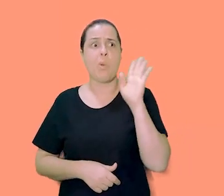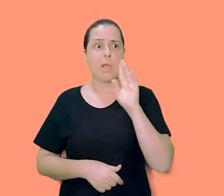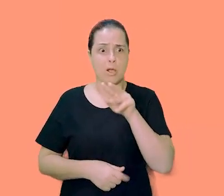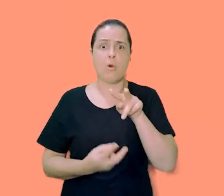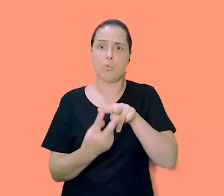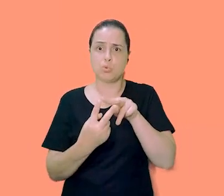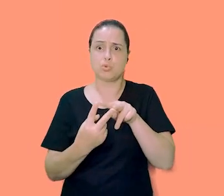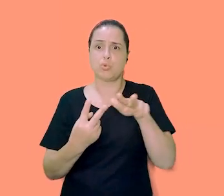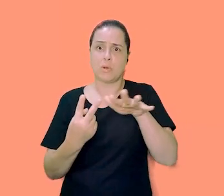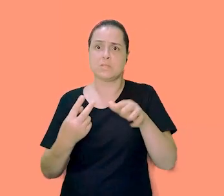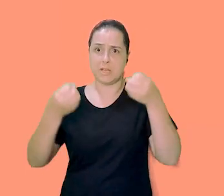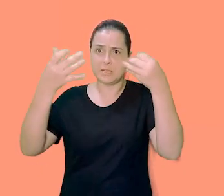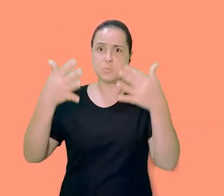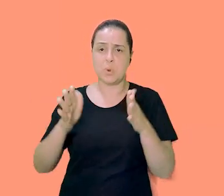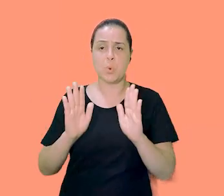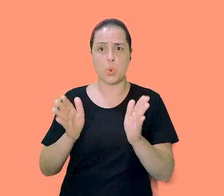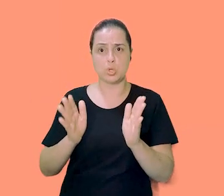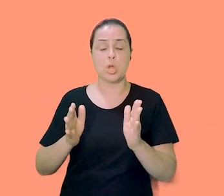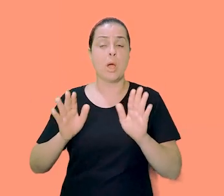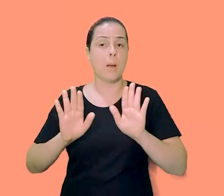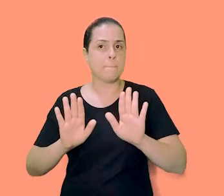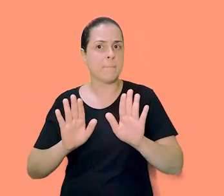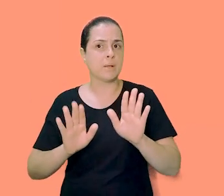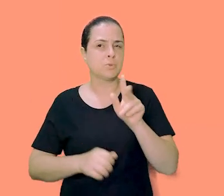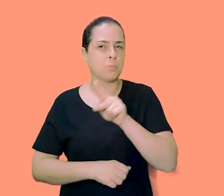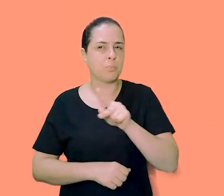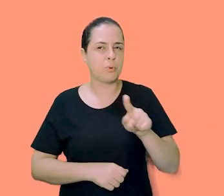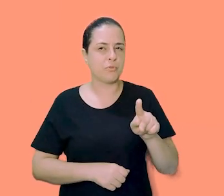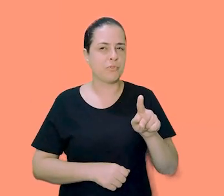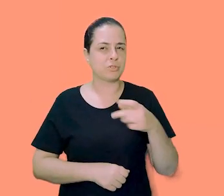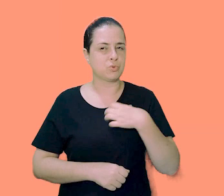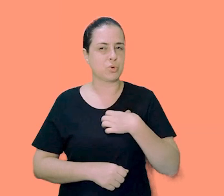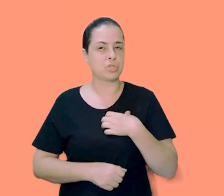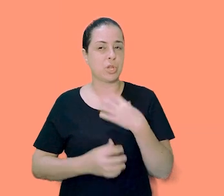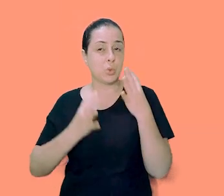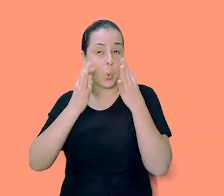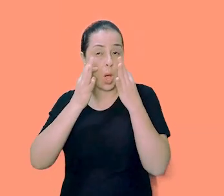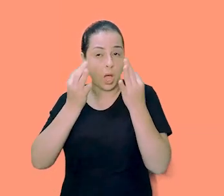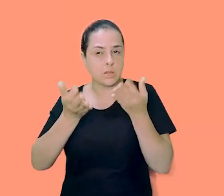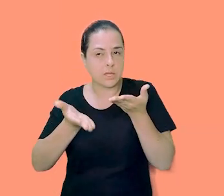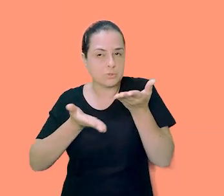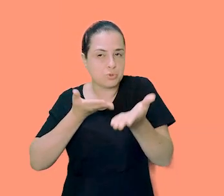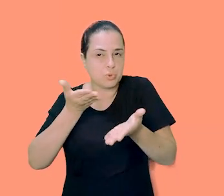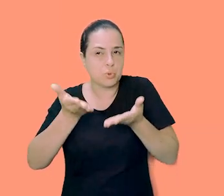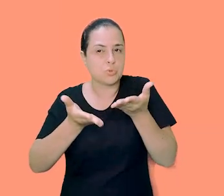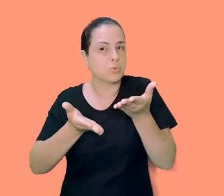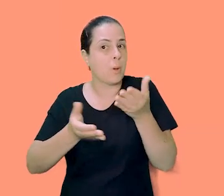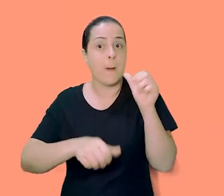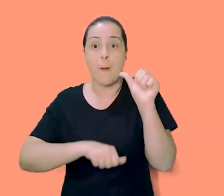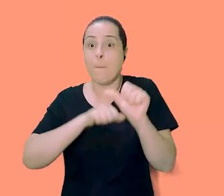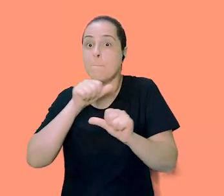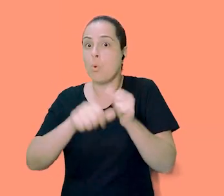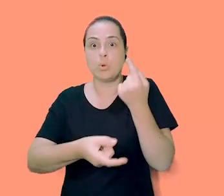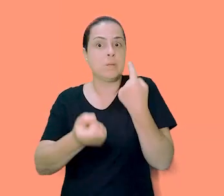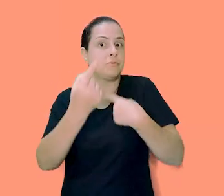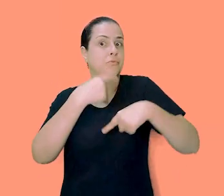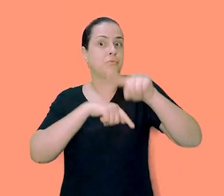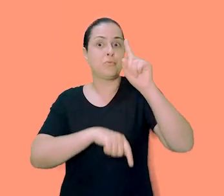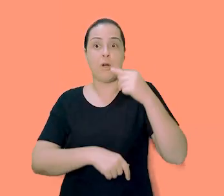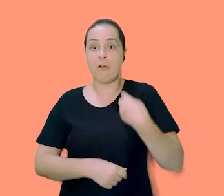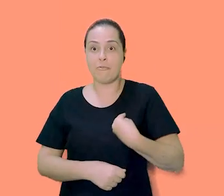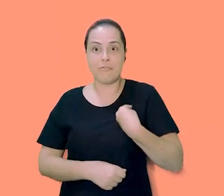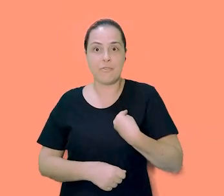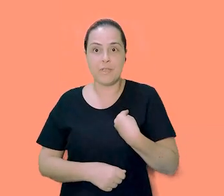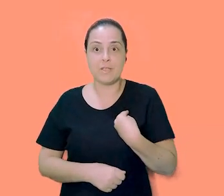E o quanto que, assim, um professor atencioso muda uma vida, né, gente? É isso, tipo, o fato das